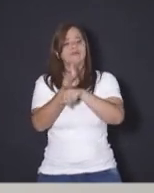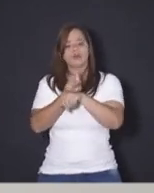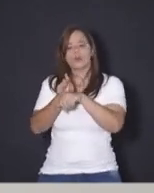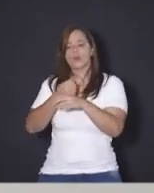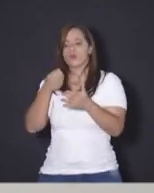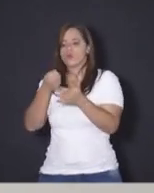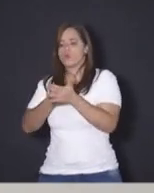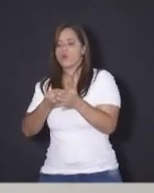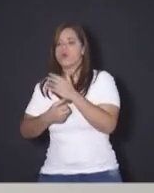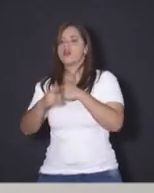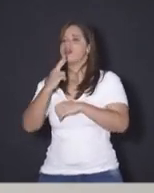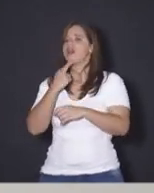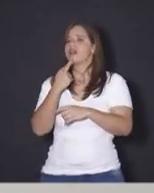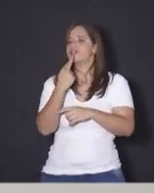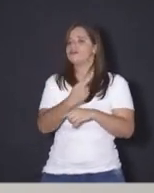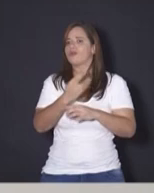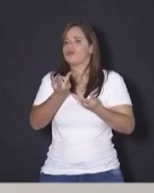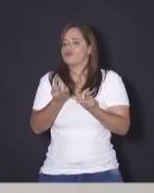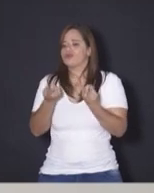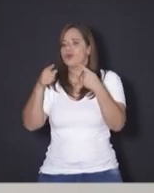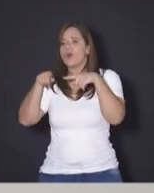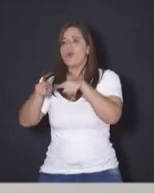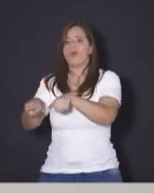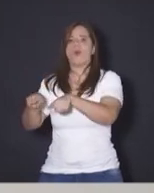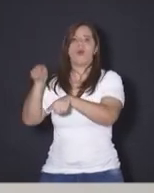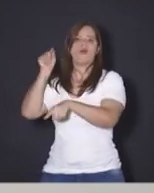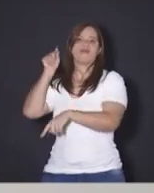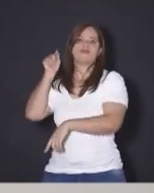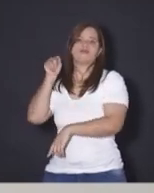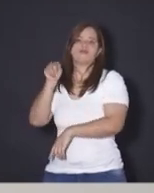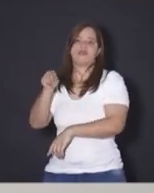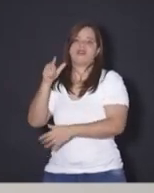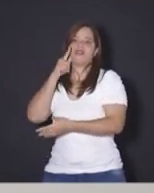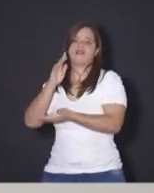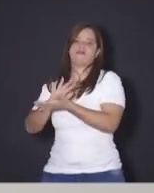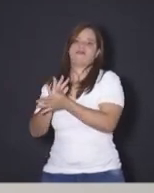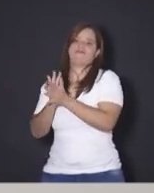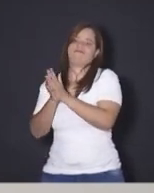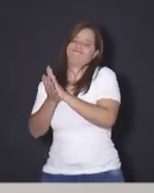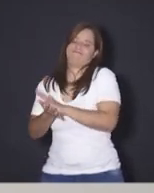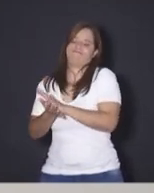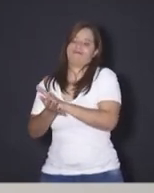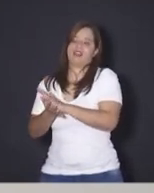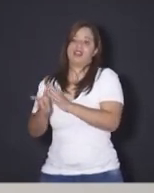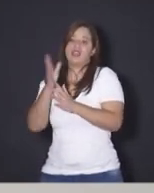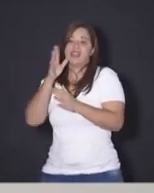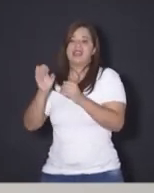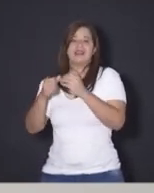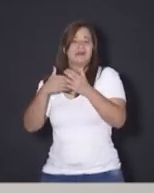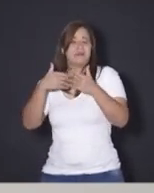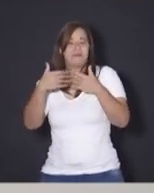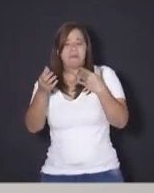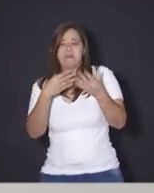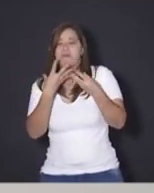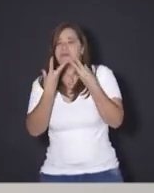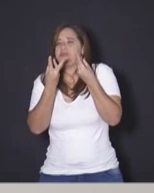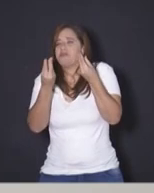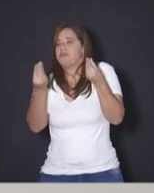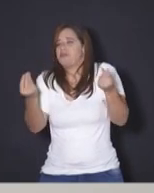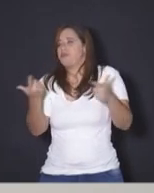soluções de combate a essa fenômeno 11 que cria tantos problemas